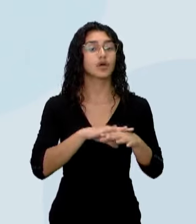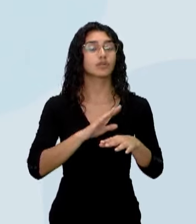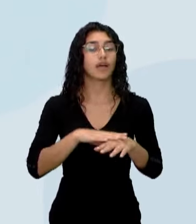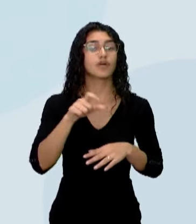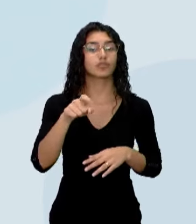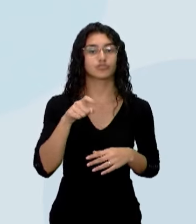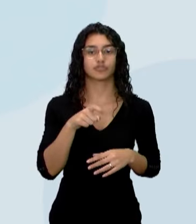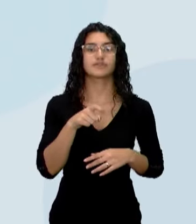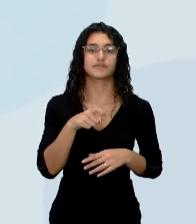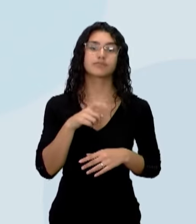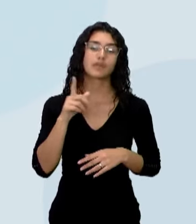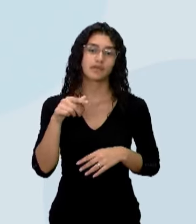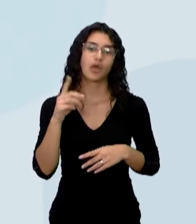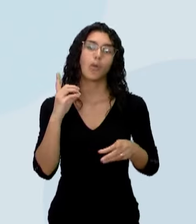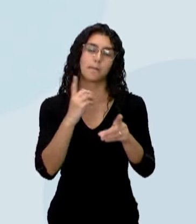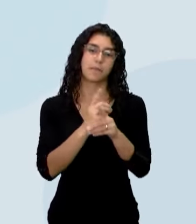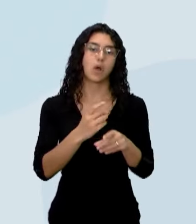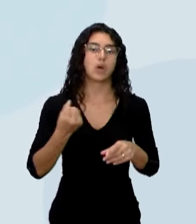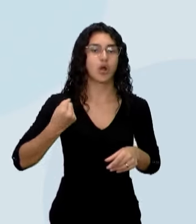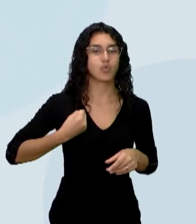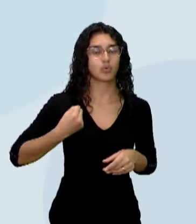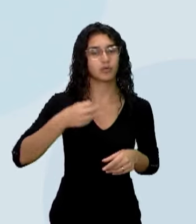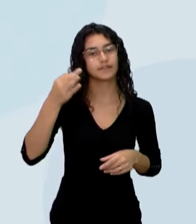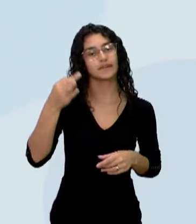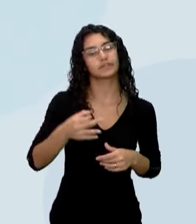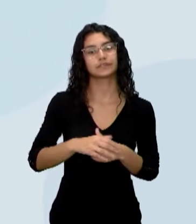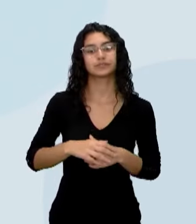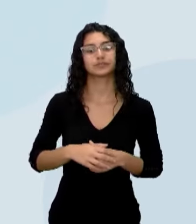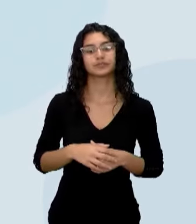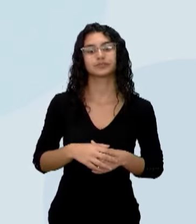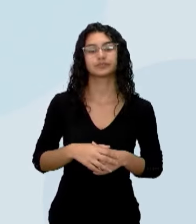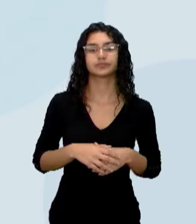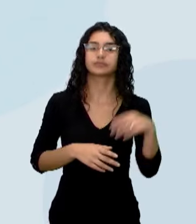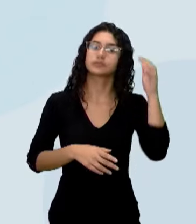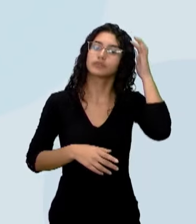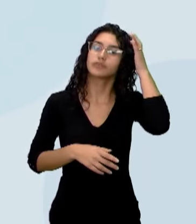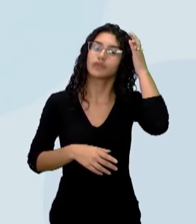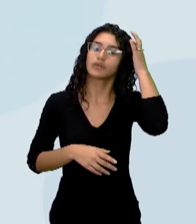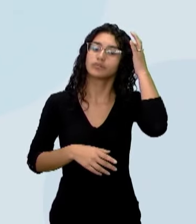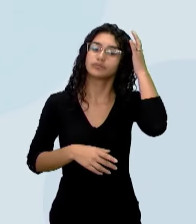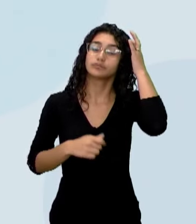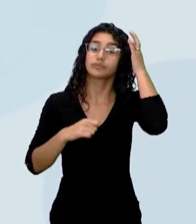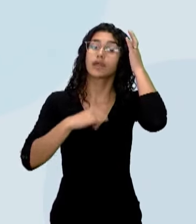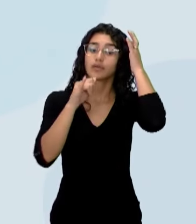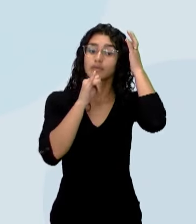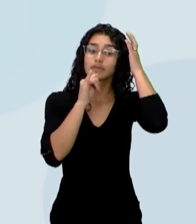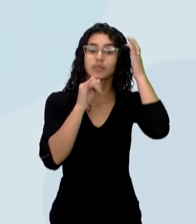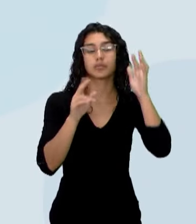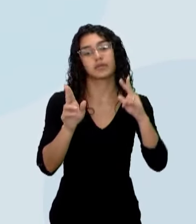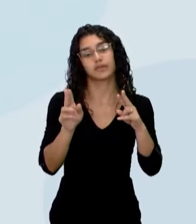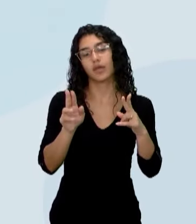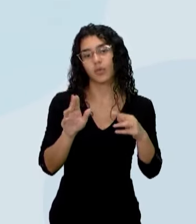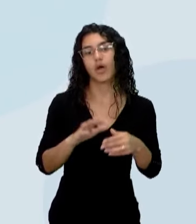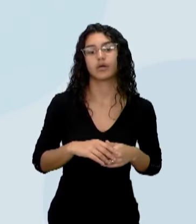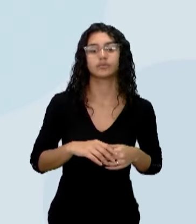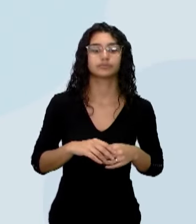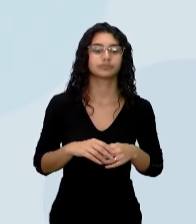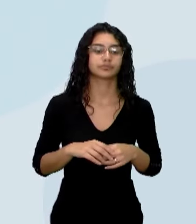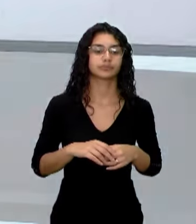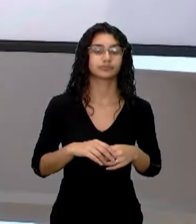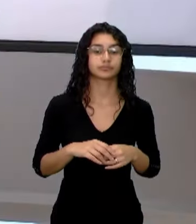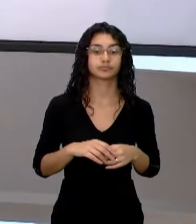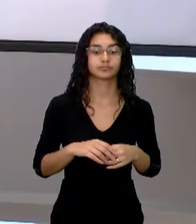X, que É é o isso. que faltava para completar 360. Muito bom. Tem uma Muito bem. animaçãozinha aí também, não tem? Tem uma animação, mas é igual, né? A soma isso aí, beleza,